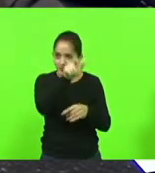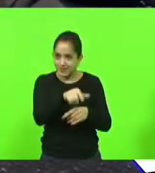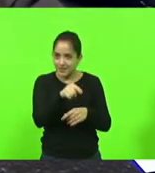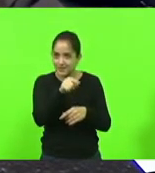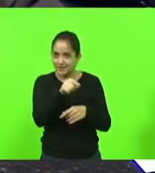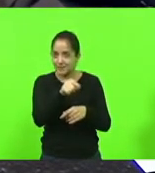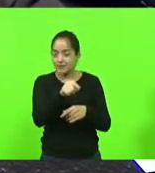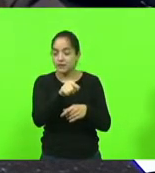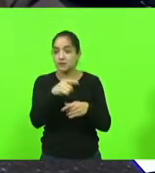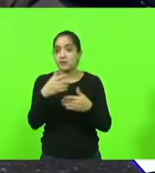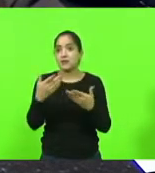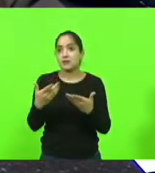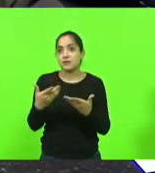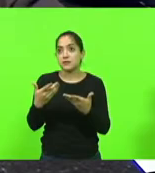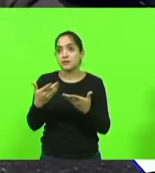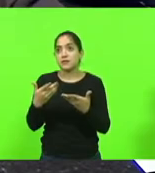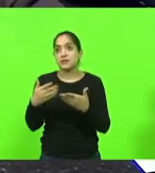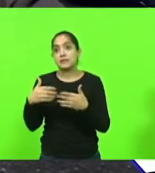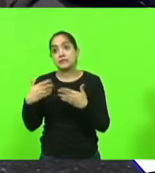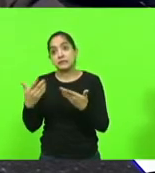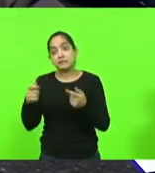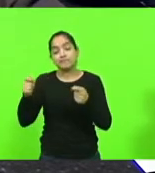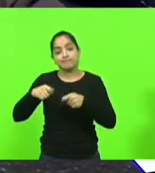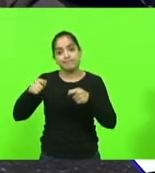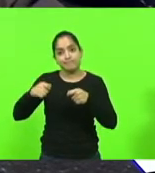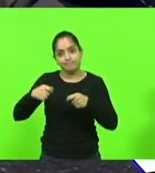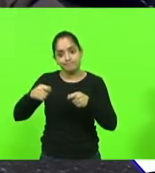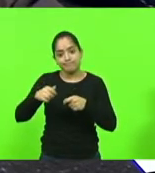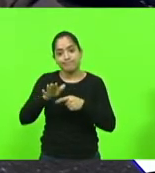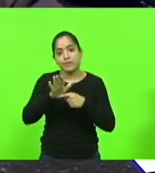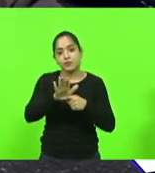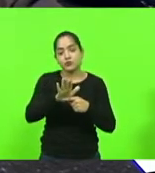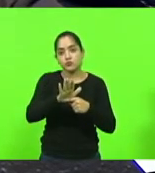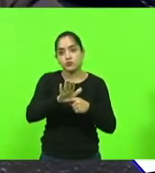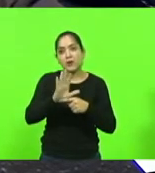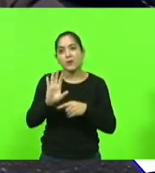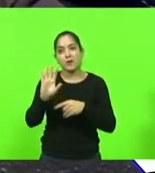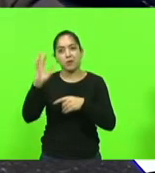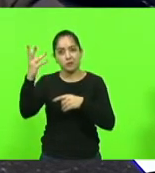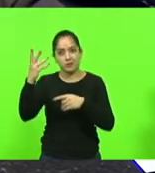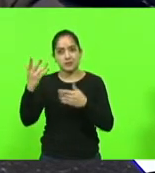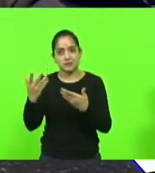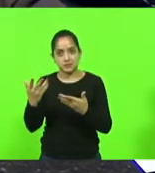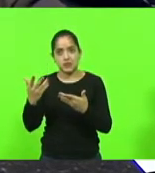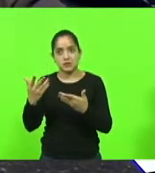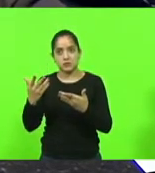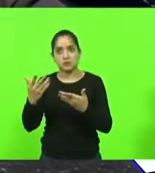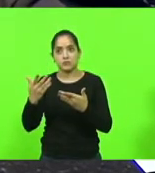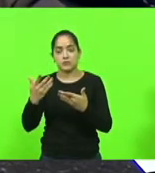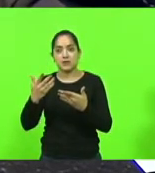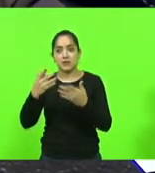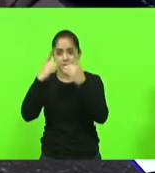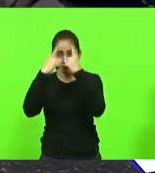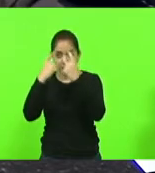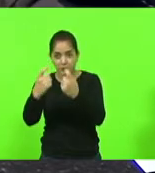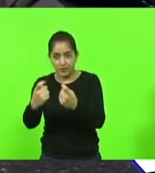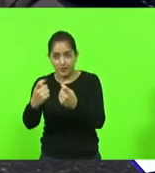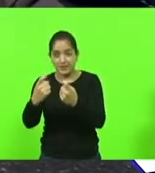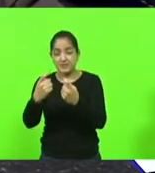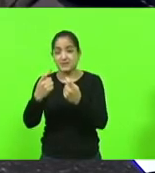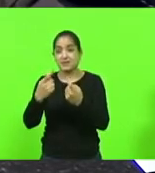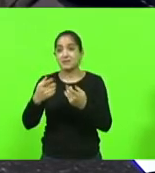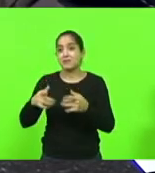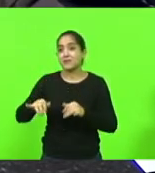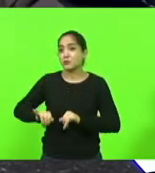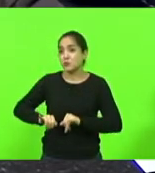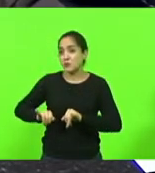alguma forma, se é que é possível compensar, de alguma forma, essa agressão que esse jovem sofreu do Estado, nós